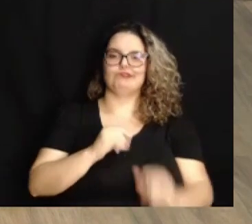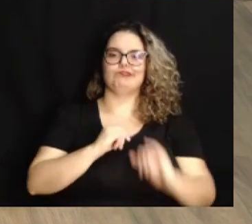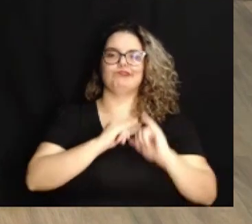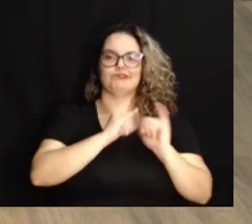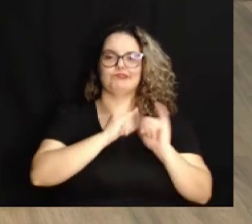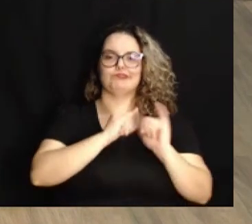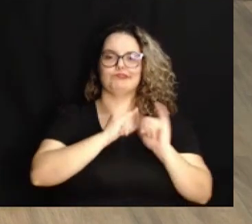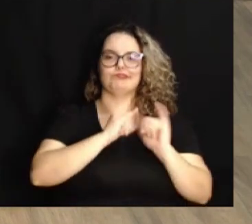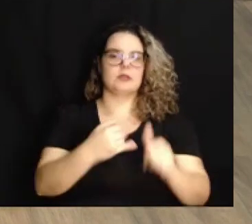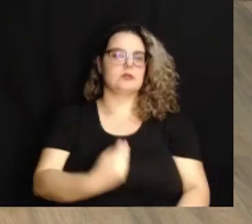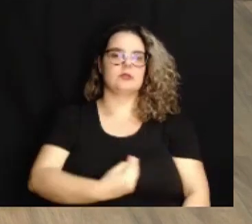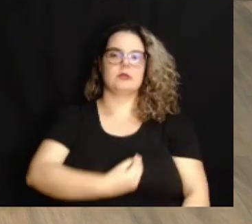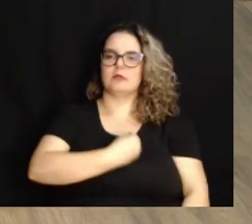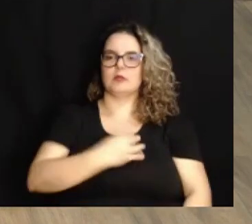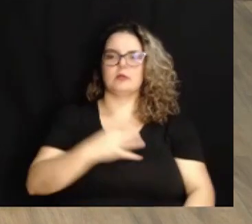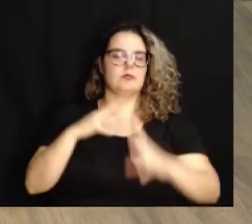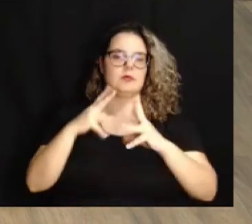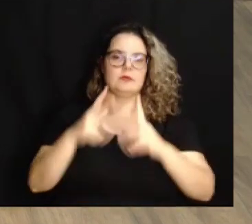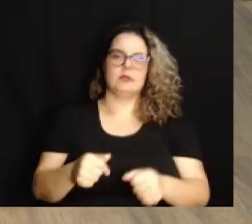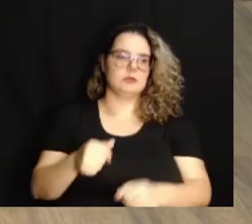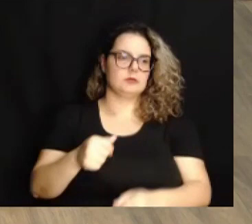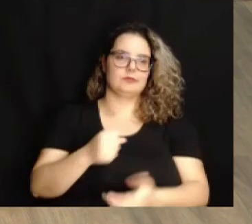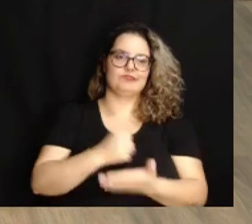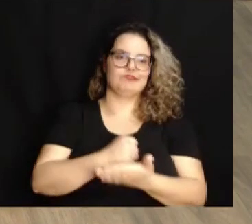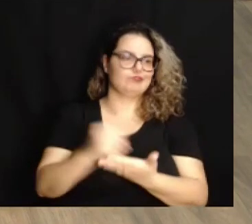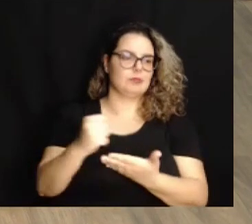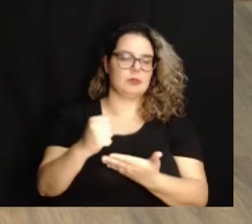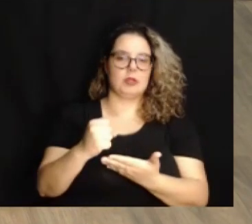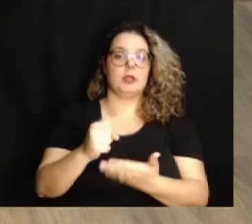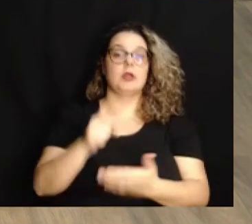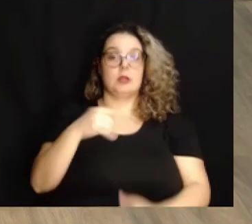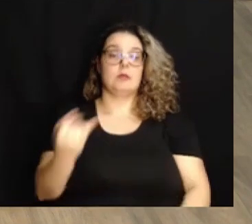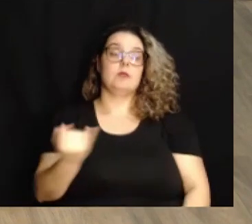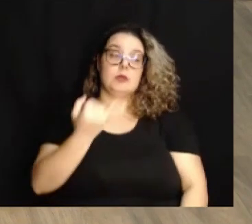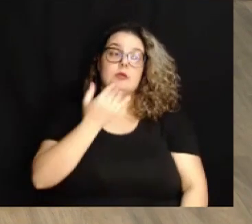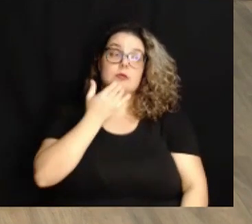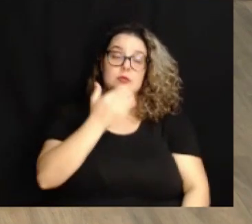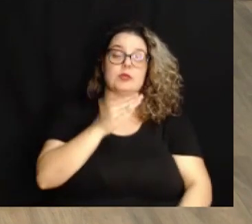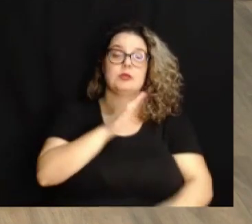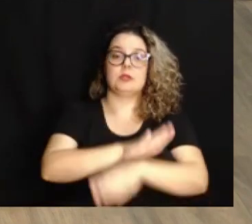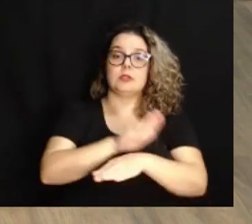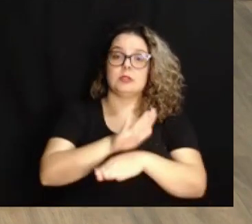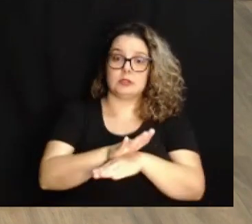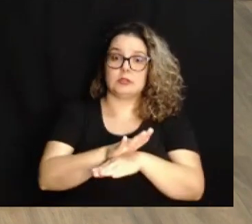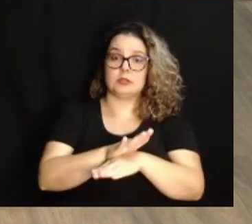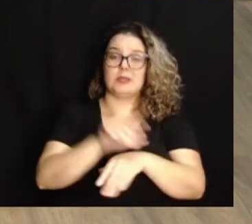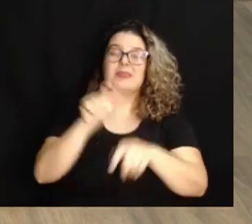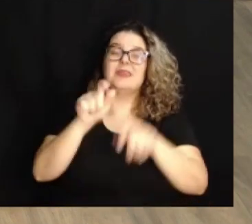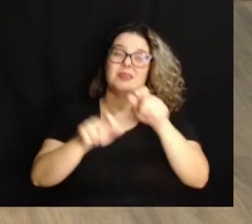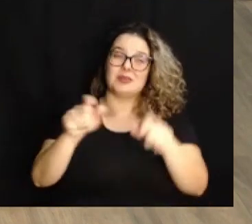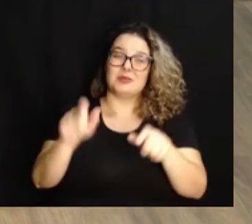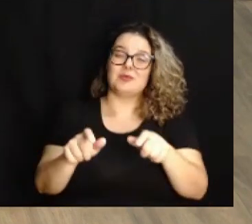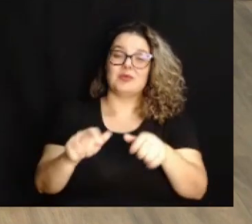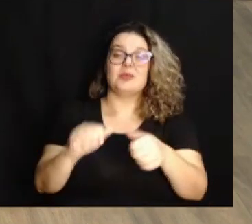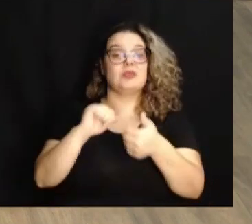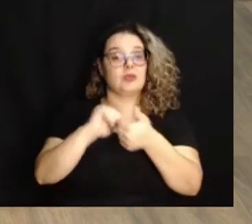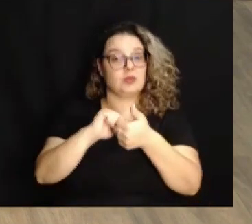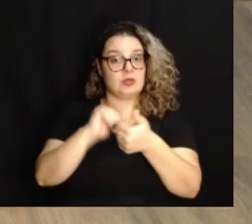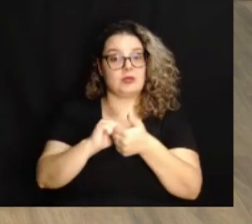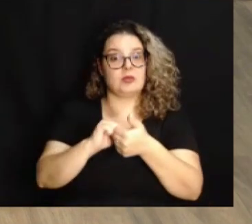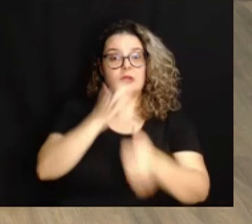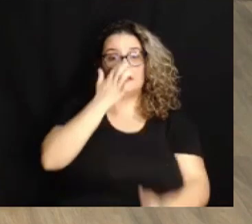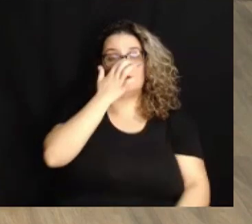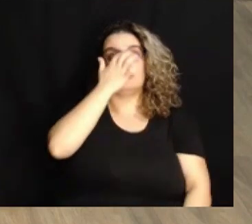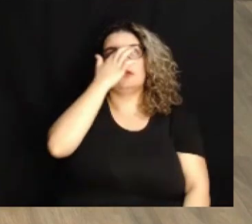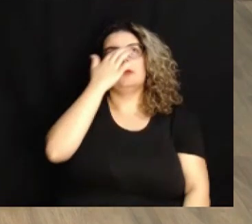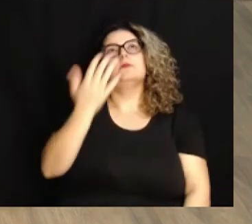Então a importância de se pedir ajuda e pedir ajuda também, gente, para pessoas qualificadas, mas aí a